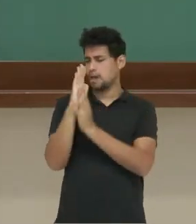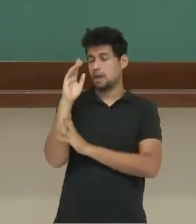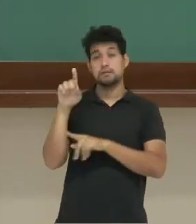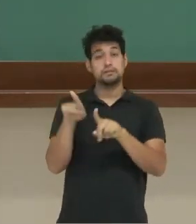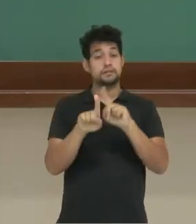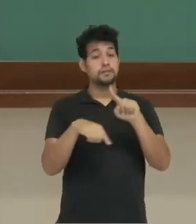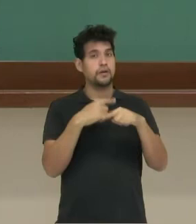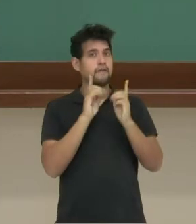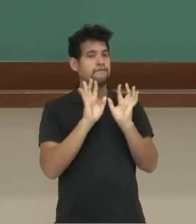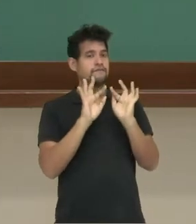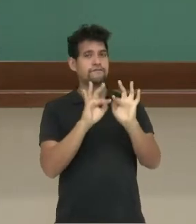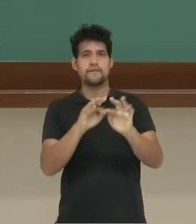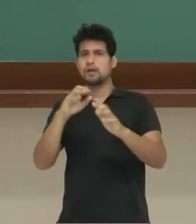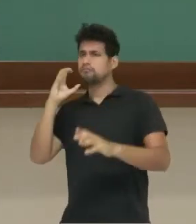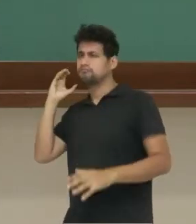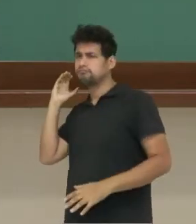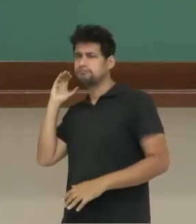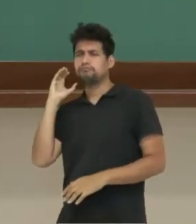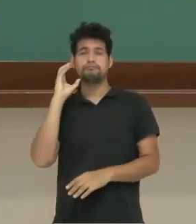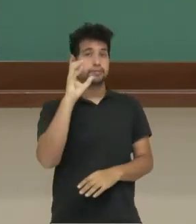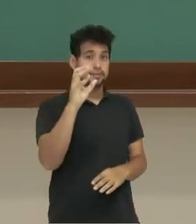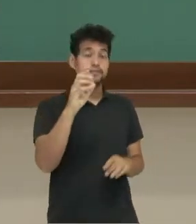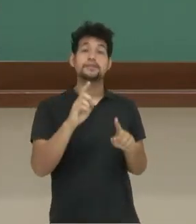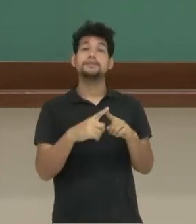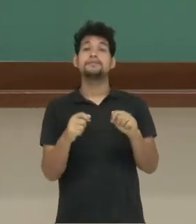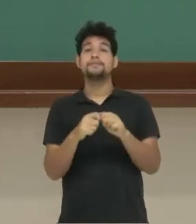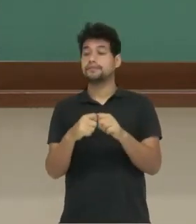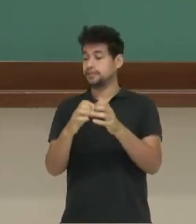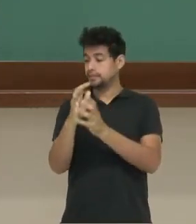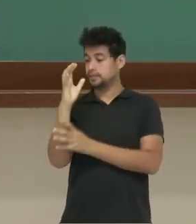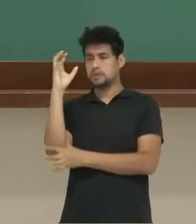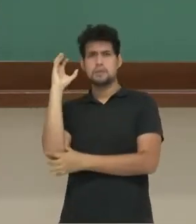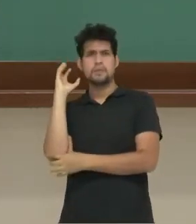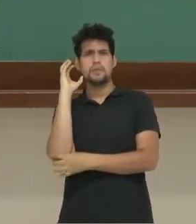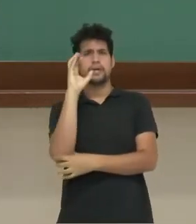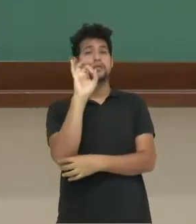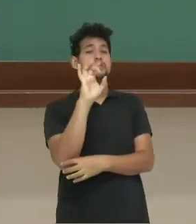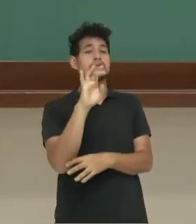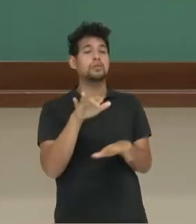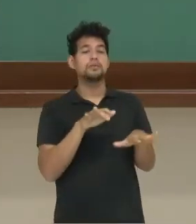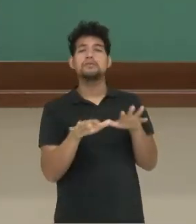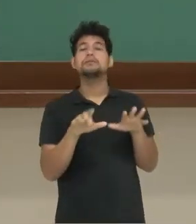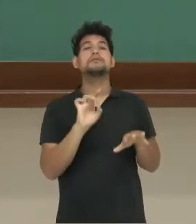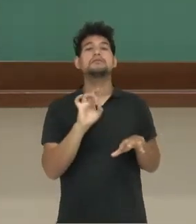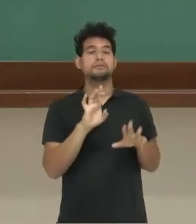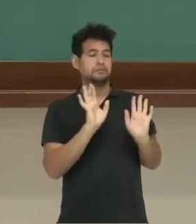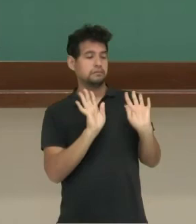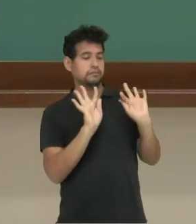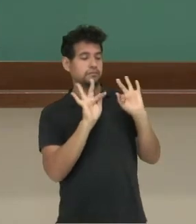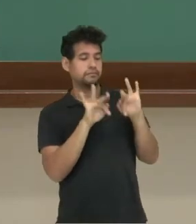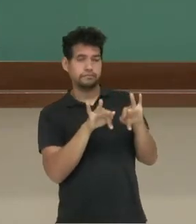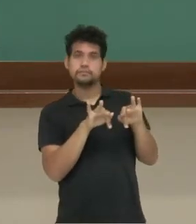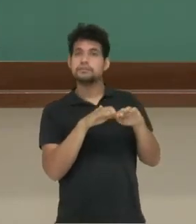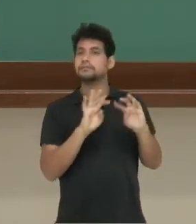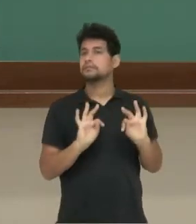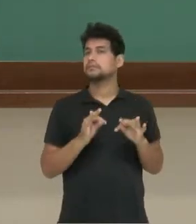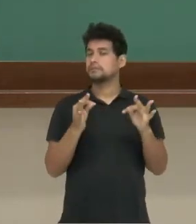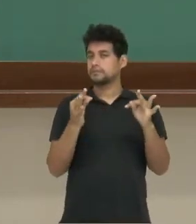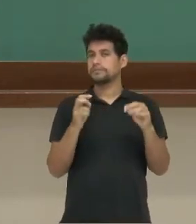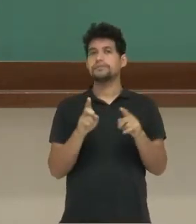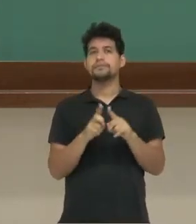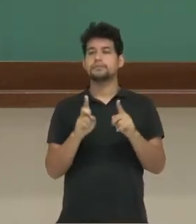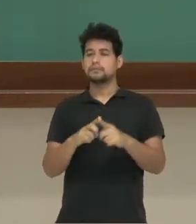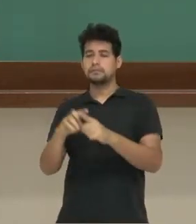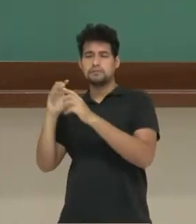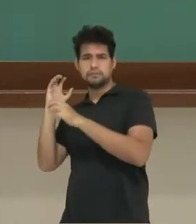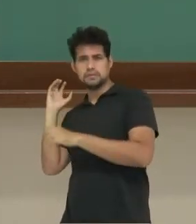arremesso. Então, o movimento que é feito com o braço, ele é somente o movimento de finalização da técnica e do